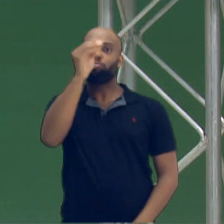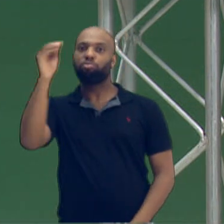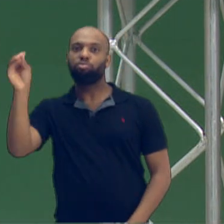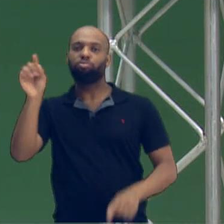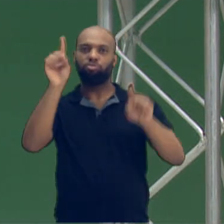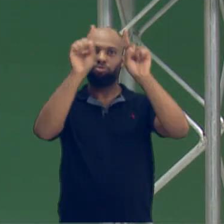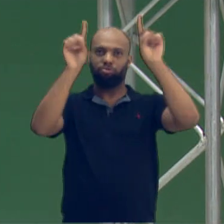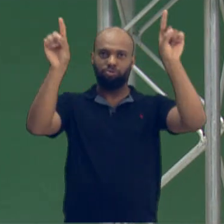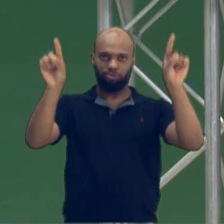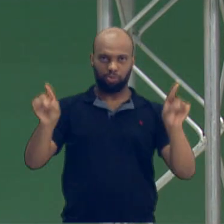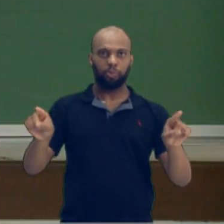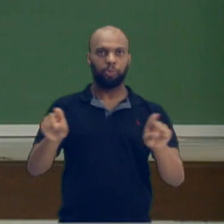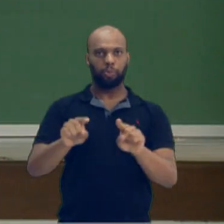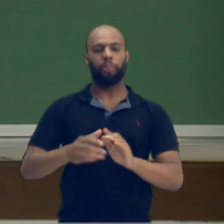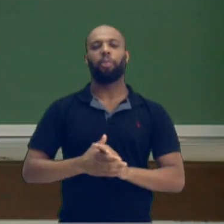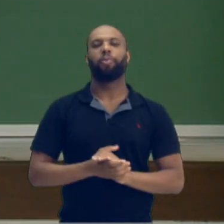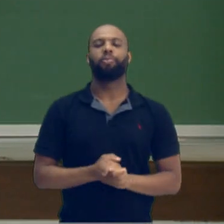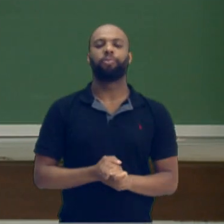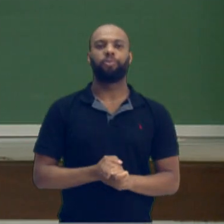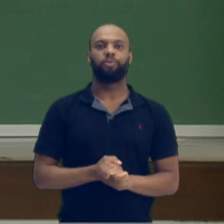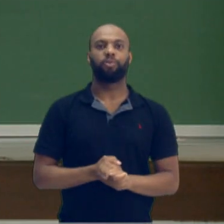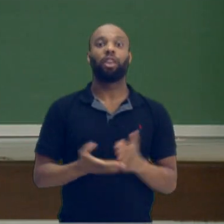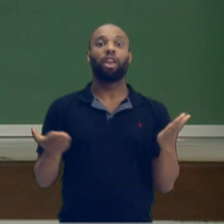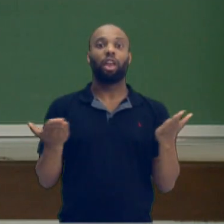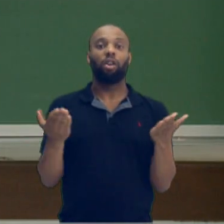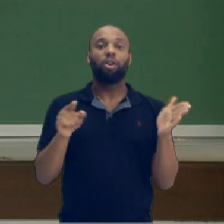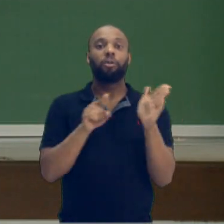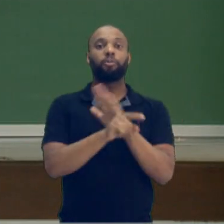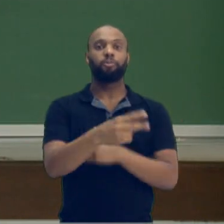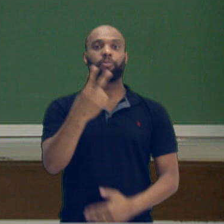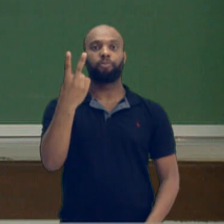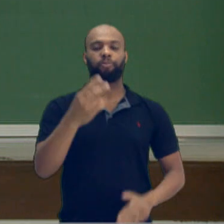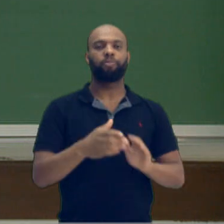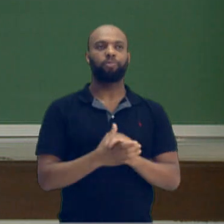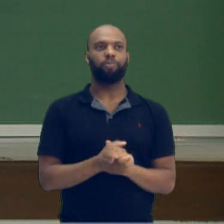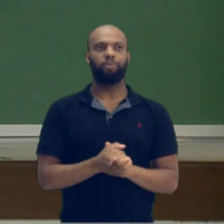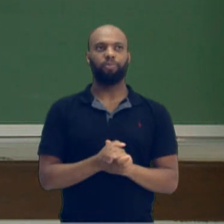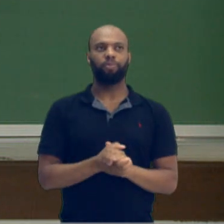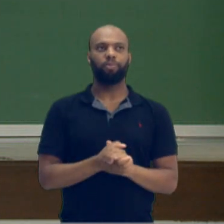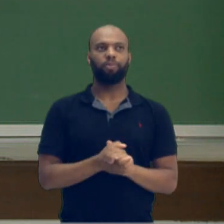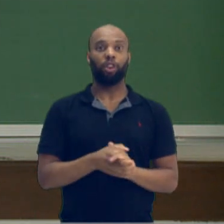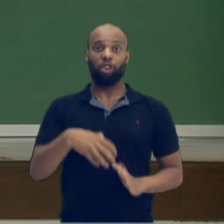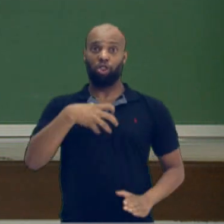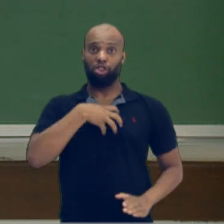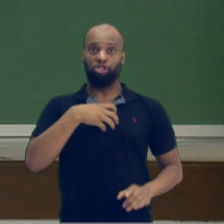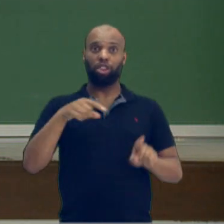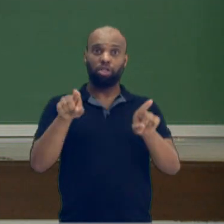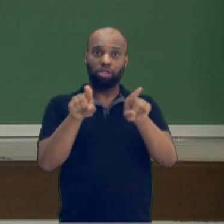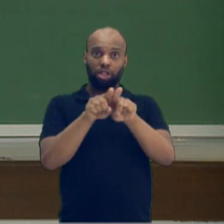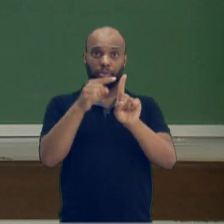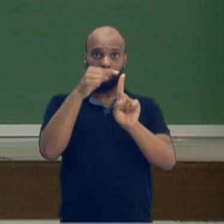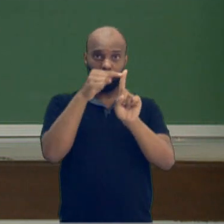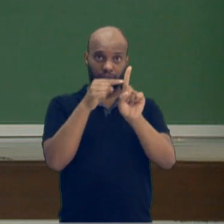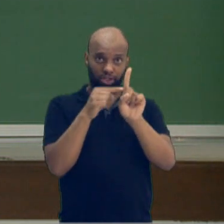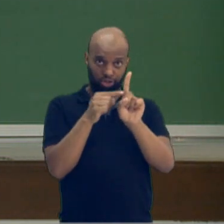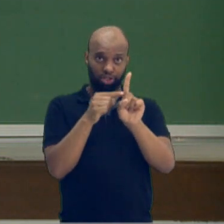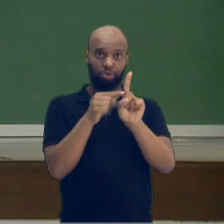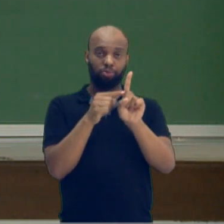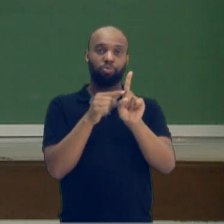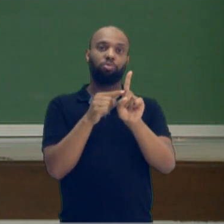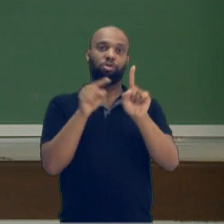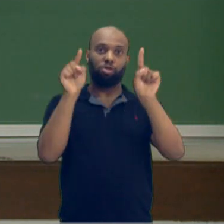da matriz, tá? Vamos ver, então, nossa segunda questão. A ordem e o tipo de uma matriz determinada